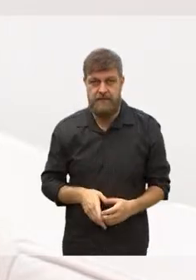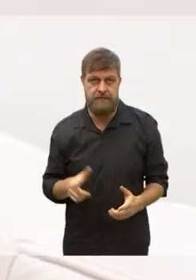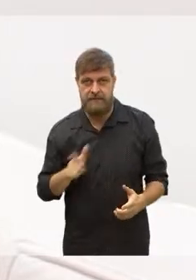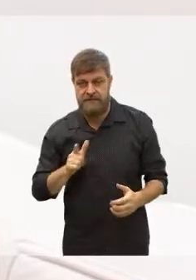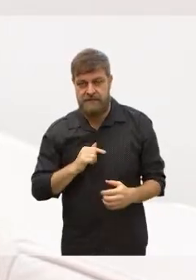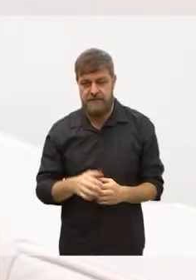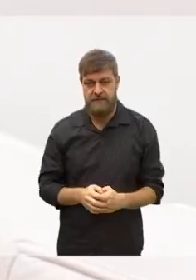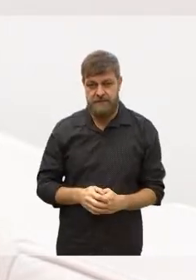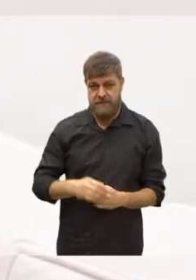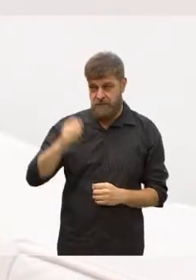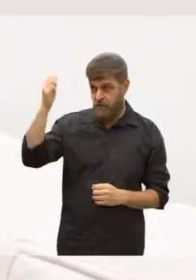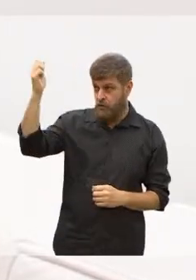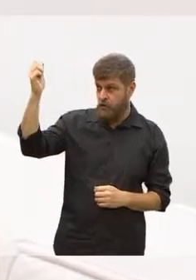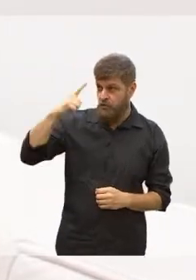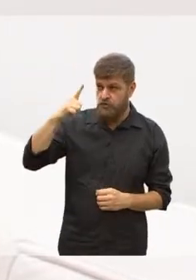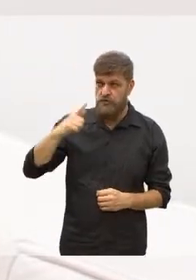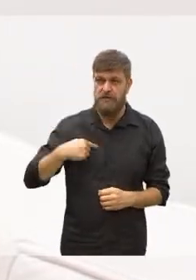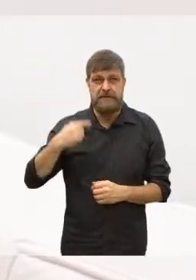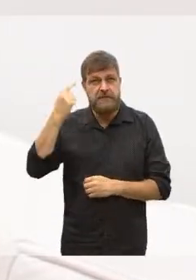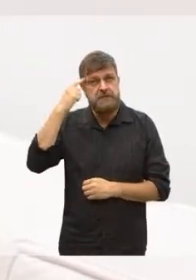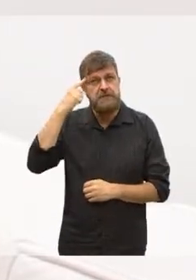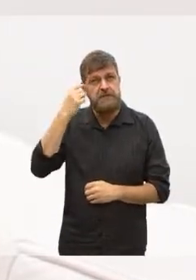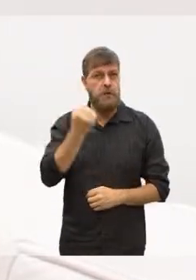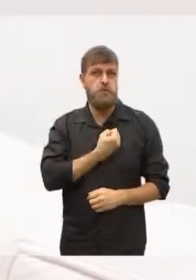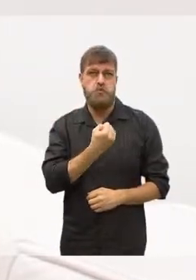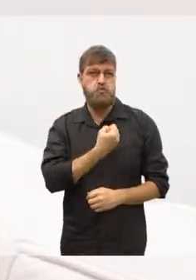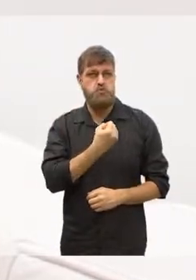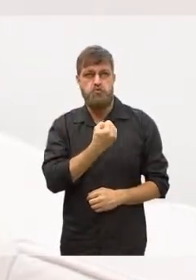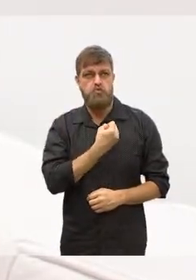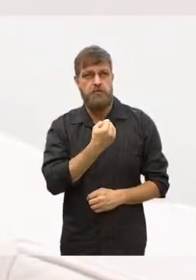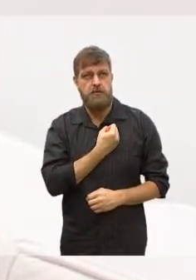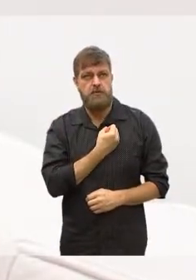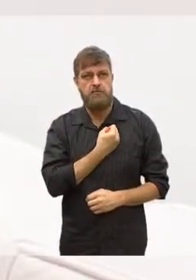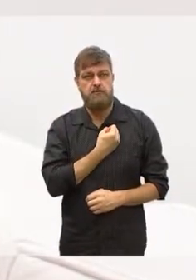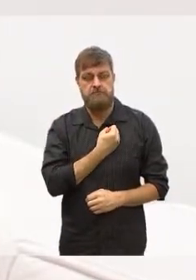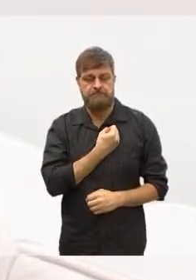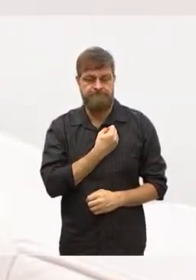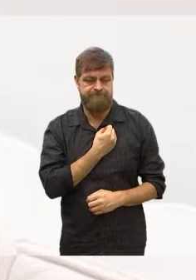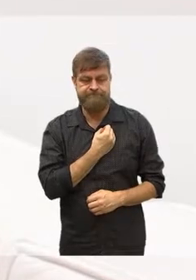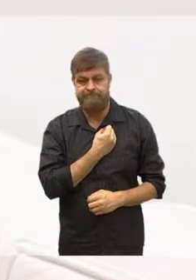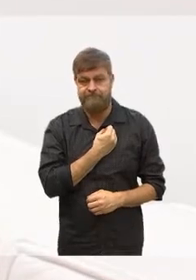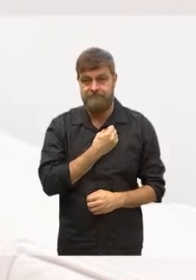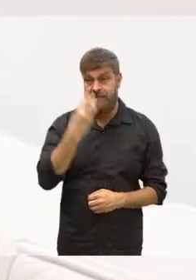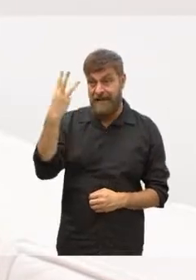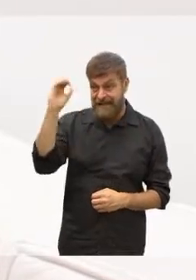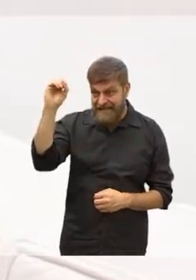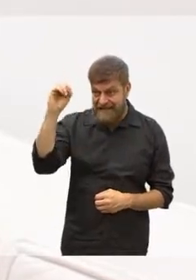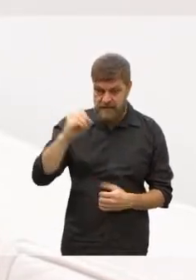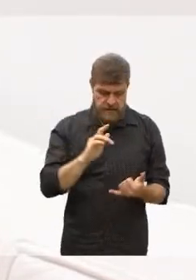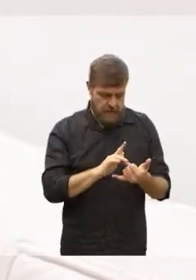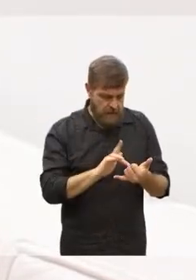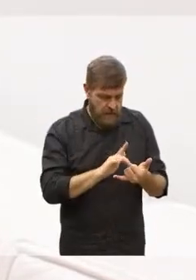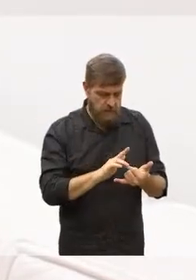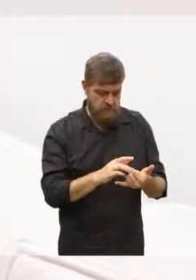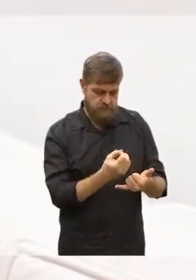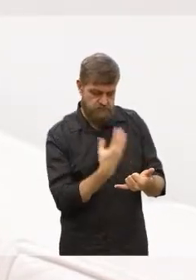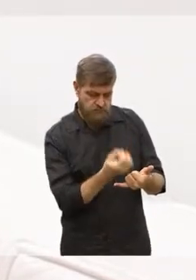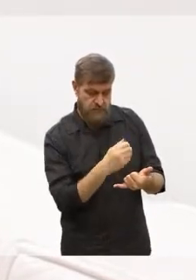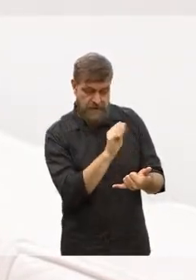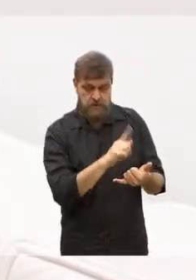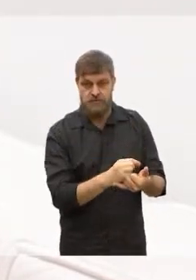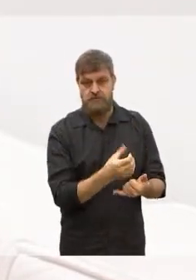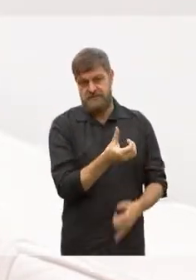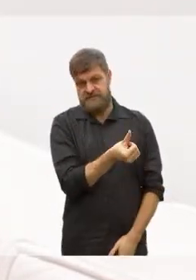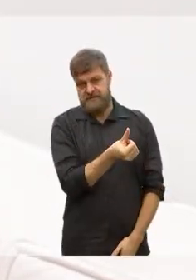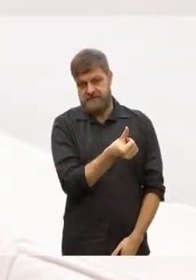luz solar tiver uma unidade, a luz azul tiver uma unidade de 6, a luz solar tem uma unidade de 30.